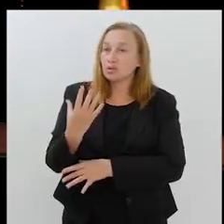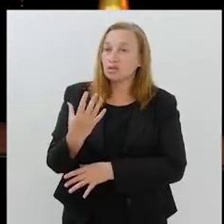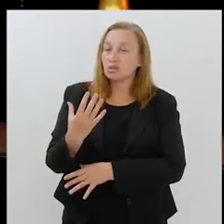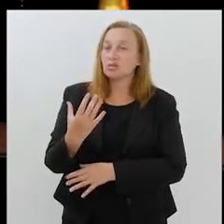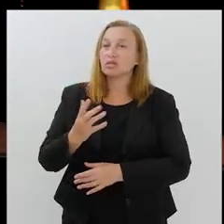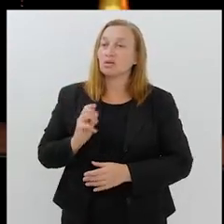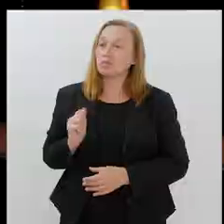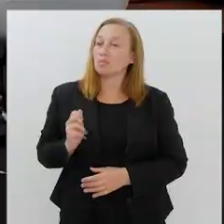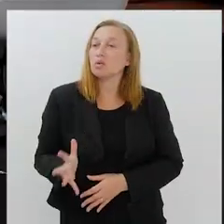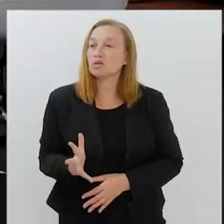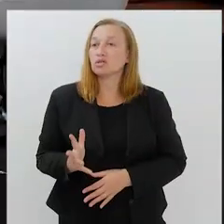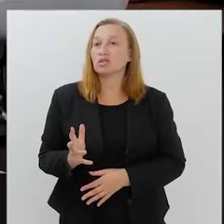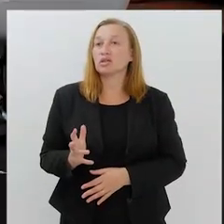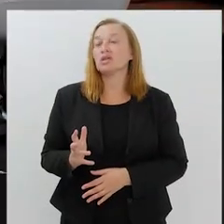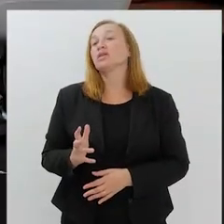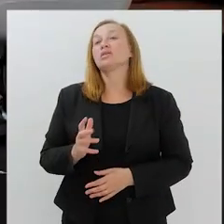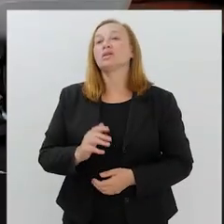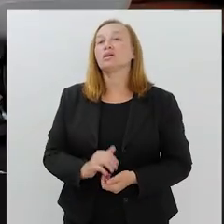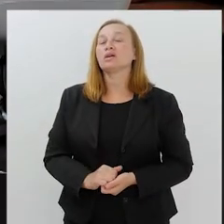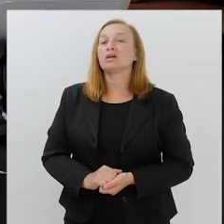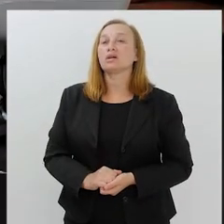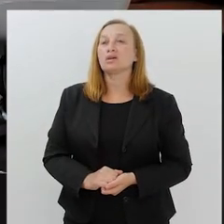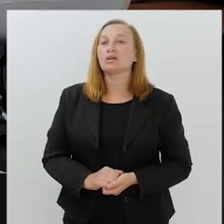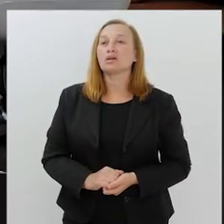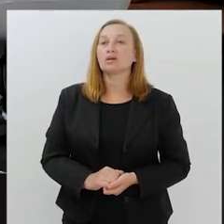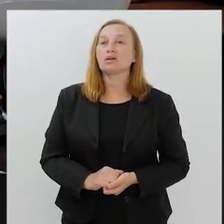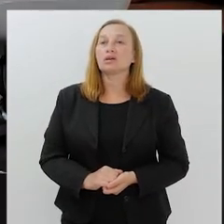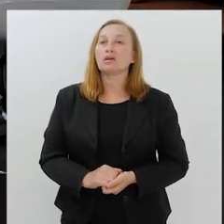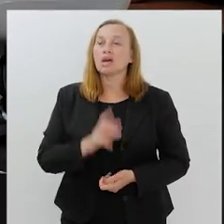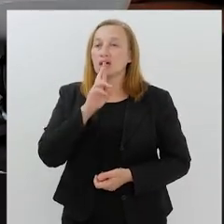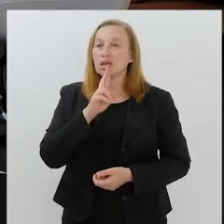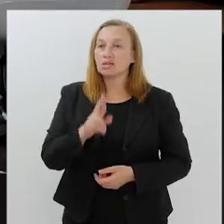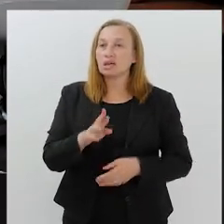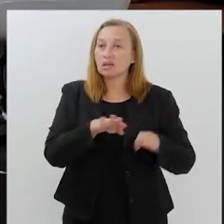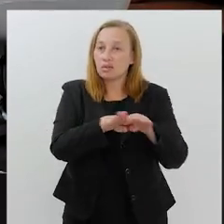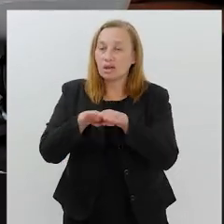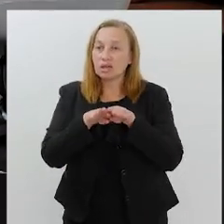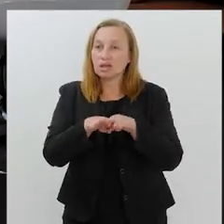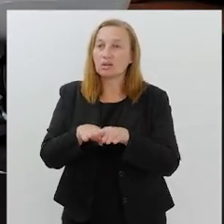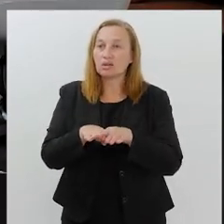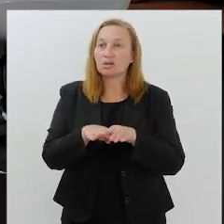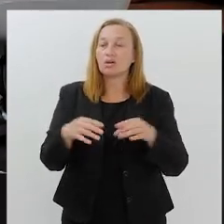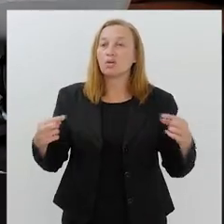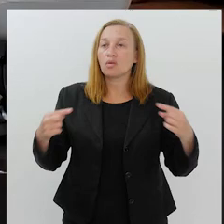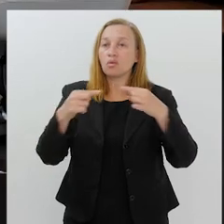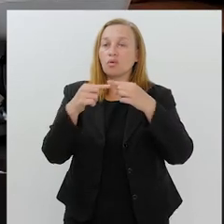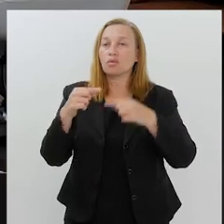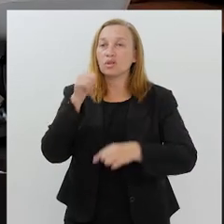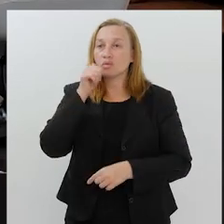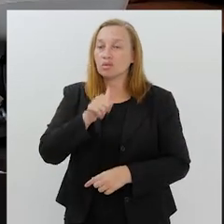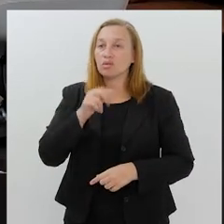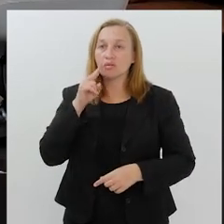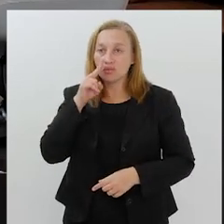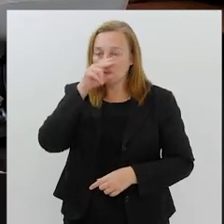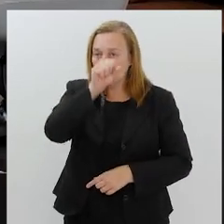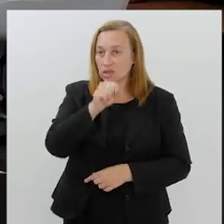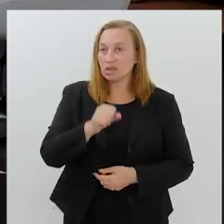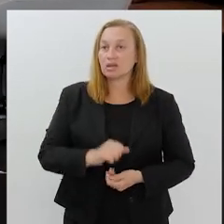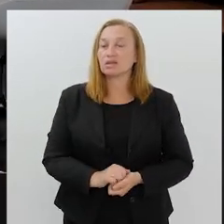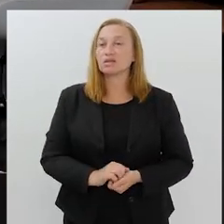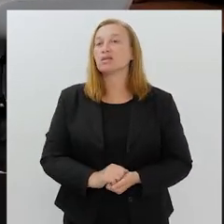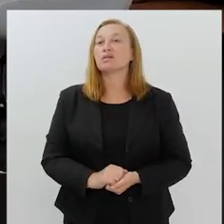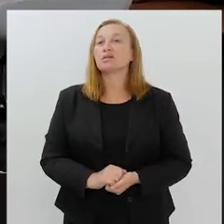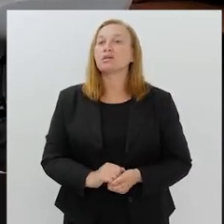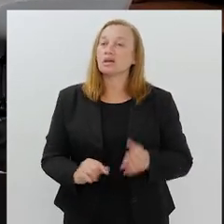produtividade racionalidade produtiva e racionalidade produtiva resultado qualidade combina com mulher por isso que a gente tem que